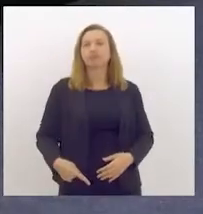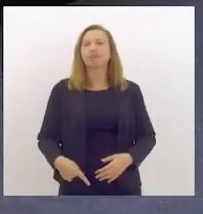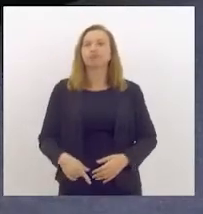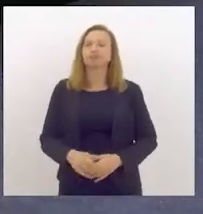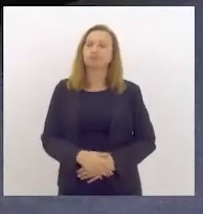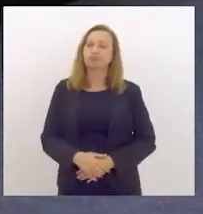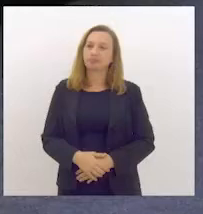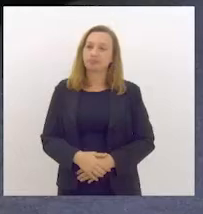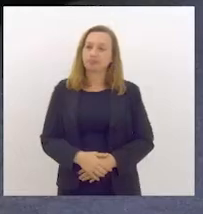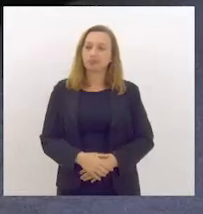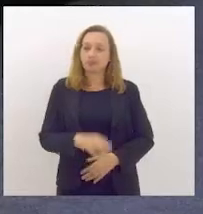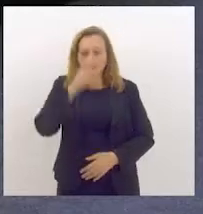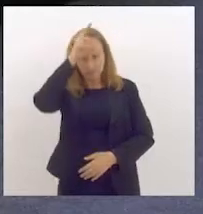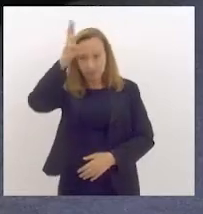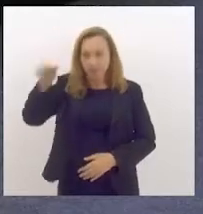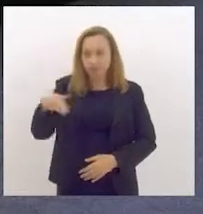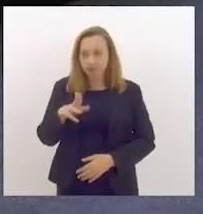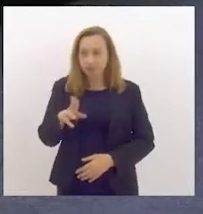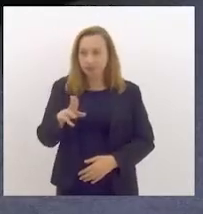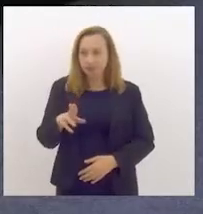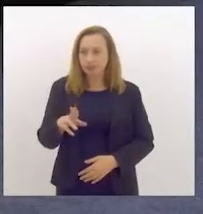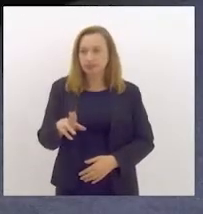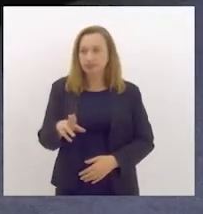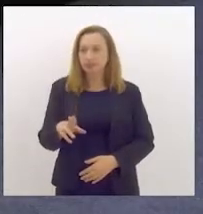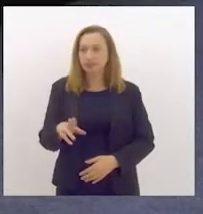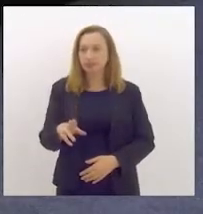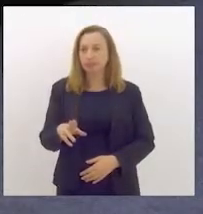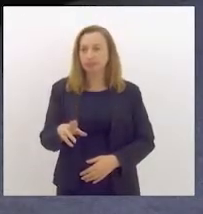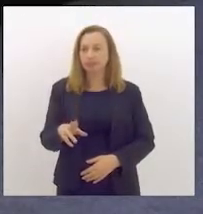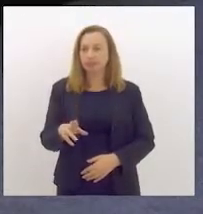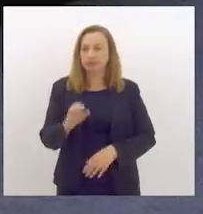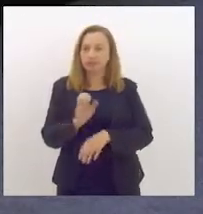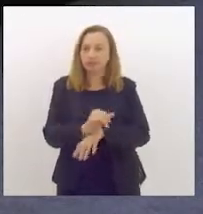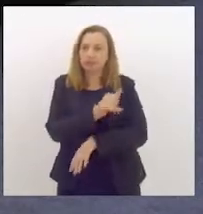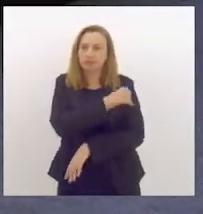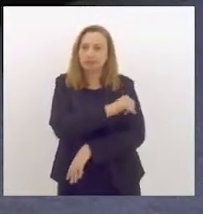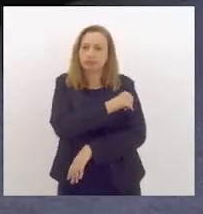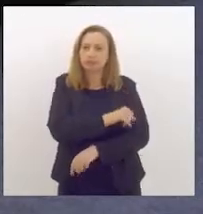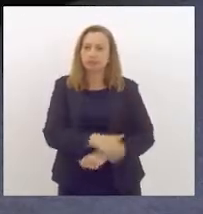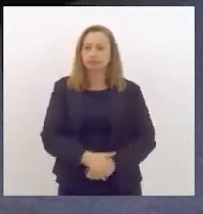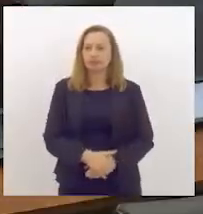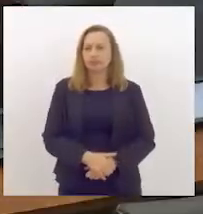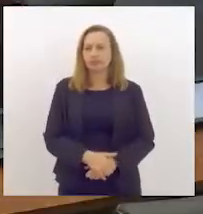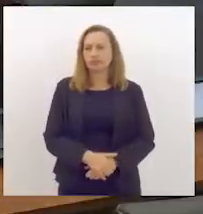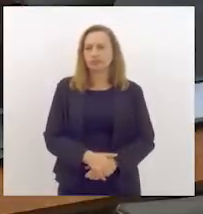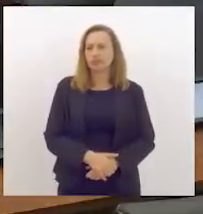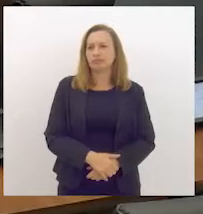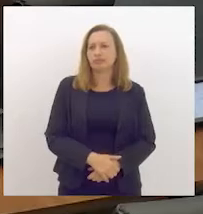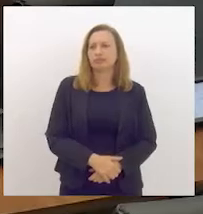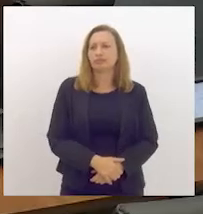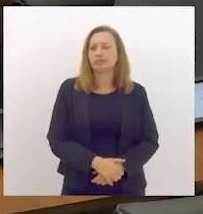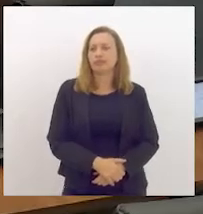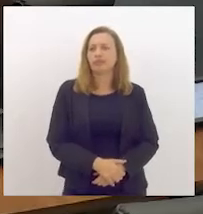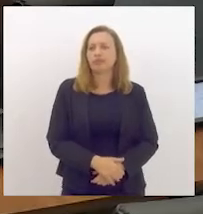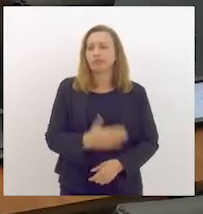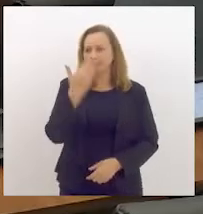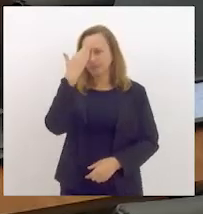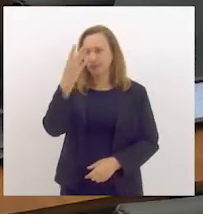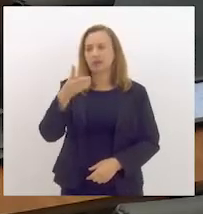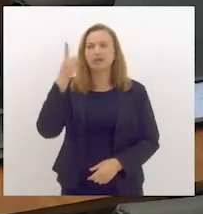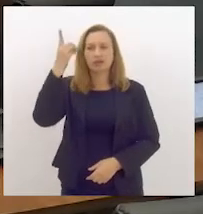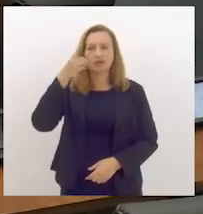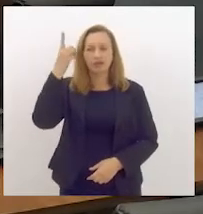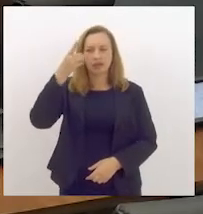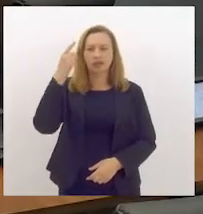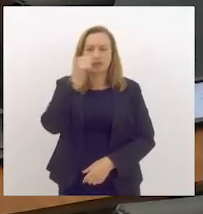presidenta fatiazzo que tá rebentando aí no estado do Rio de Janeiro e obrigado evitado